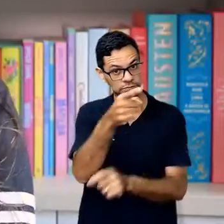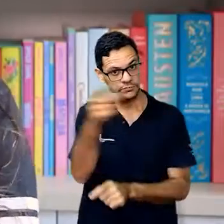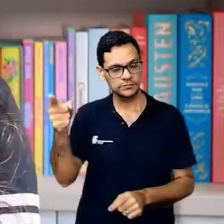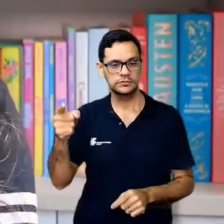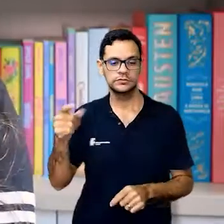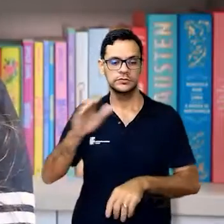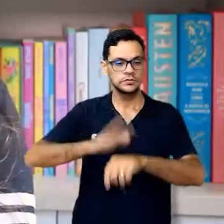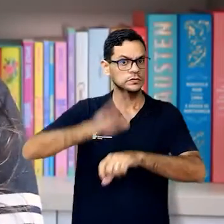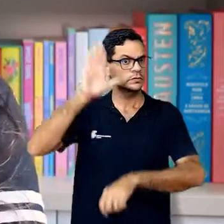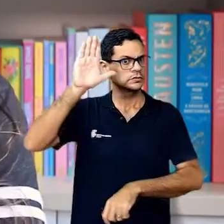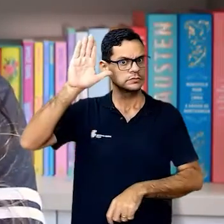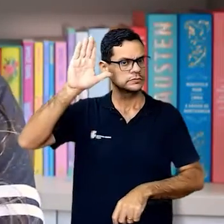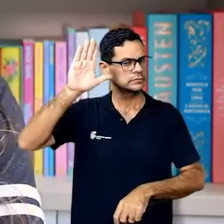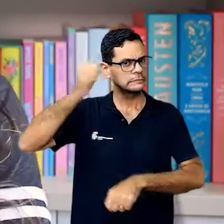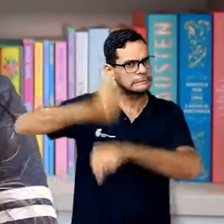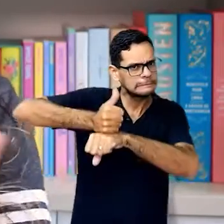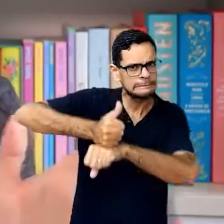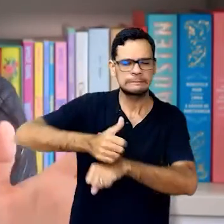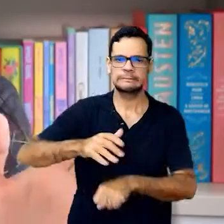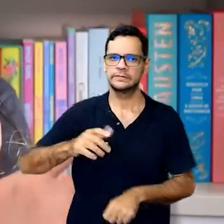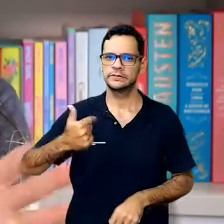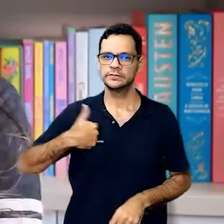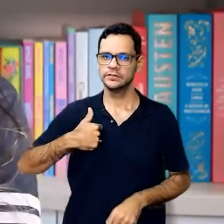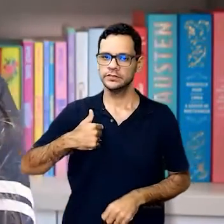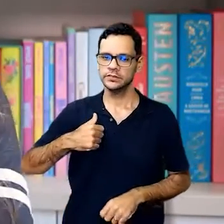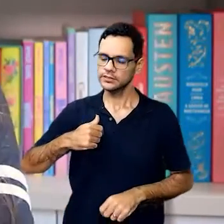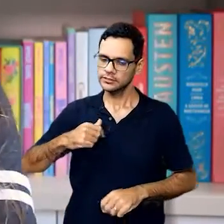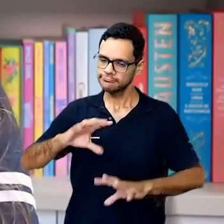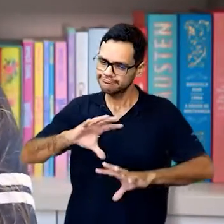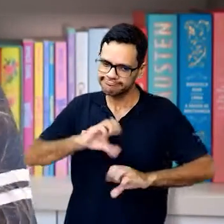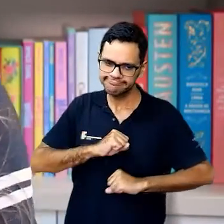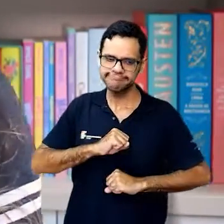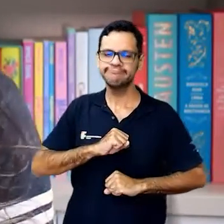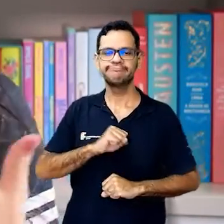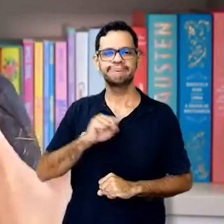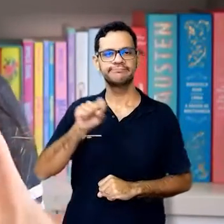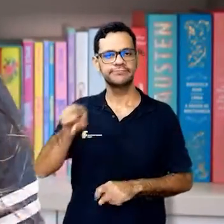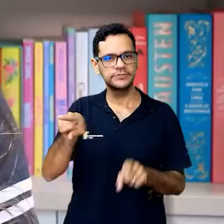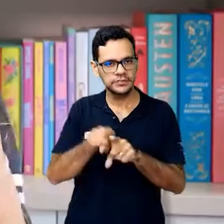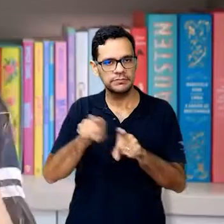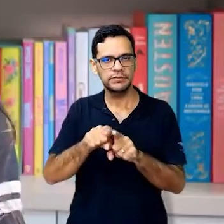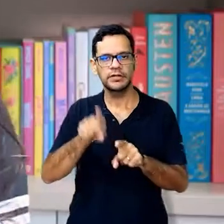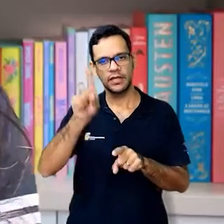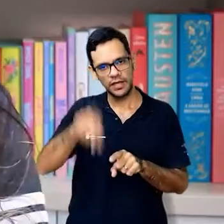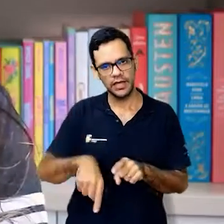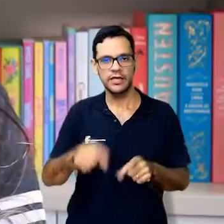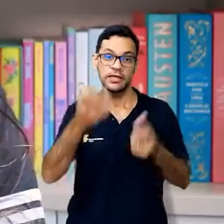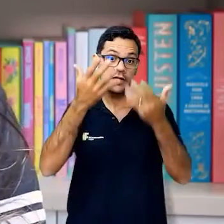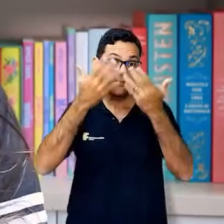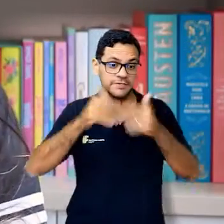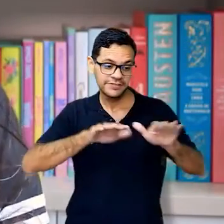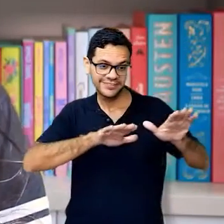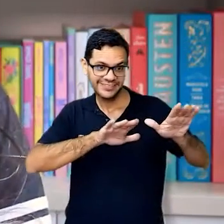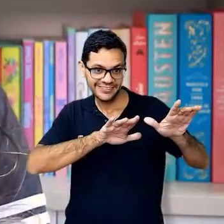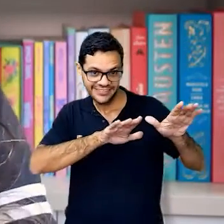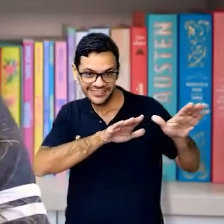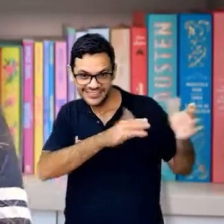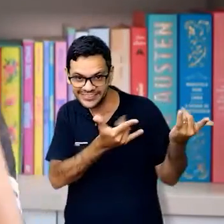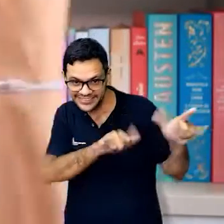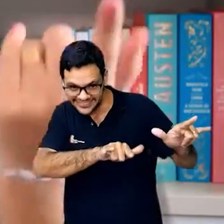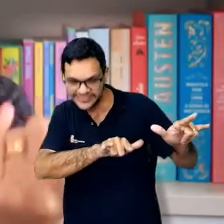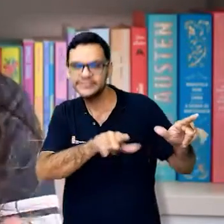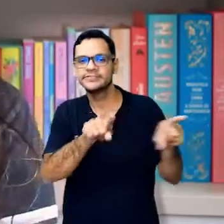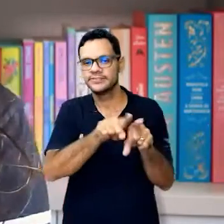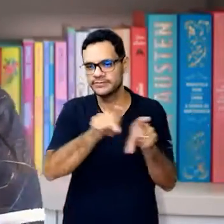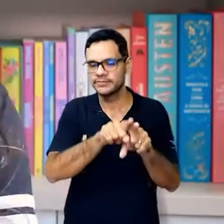acho que esse que eu vou mostrar pra vocês é o meu favorito de todos os tempos, de fantasia, assim, ganhou meu coração. É uma história também infanto-juvenil, tá vendo só como eu gosto?